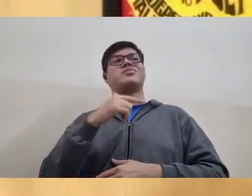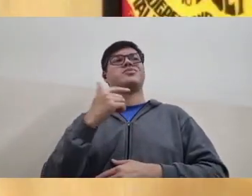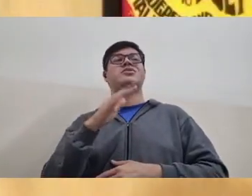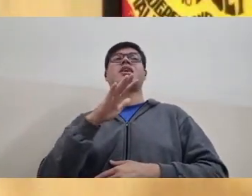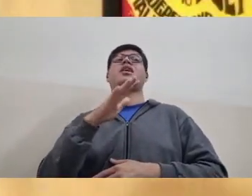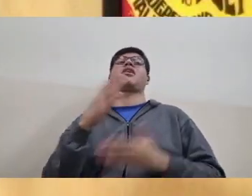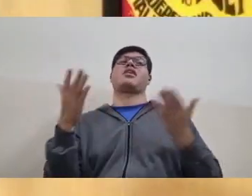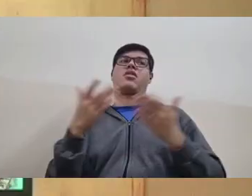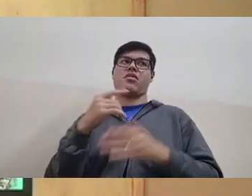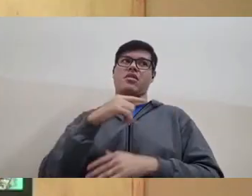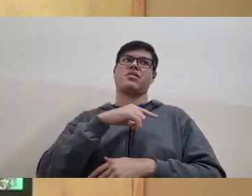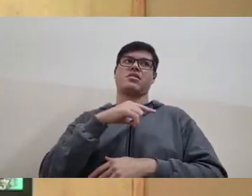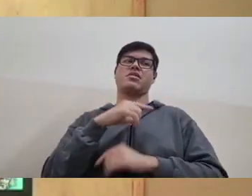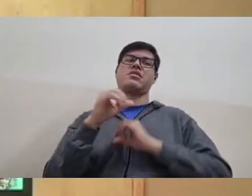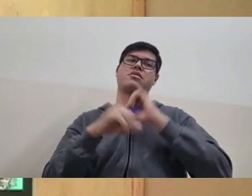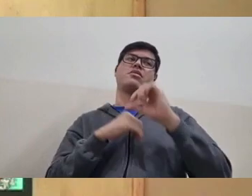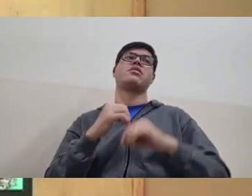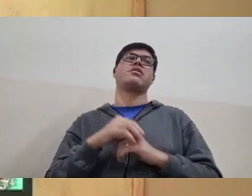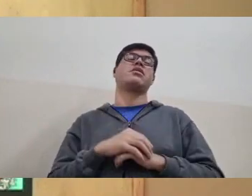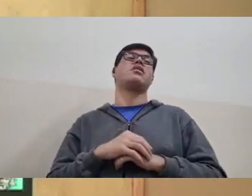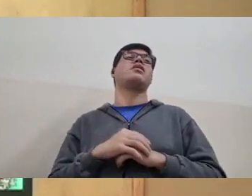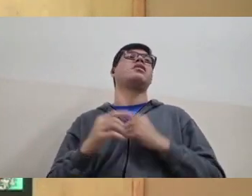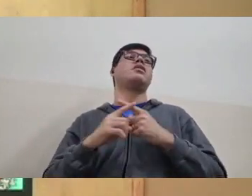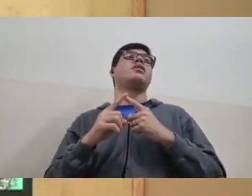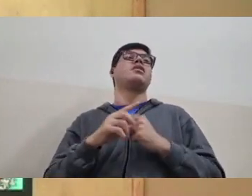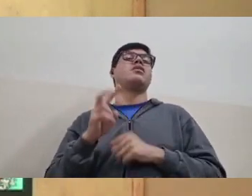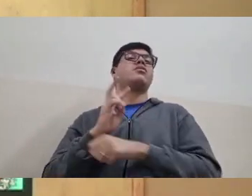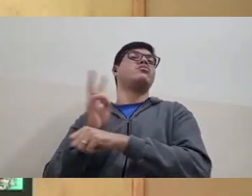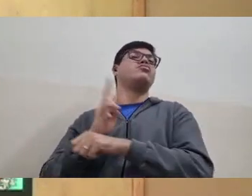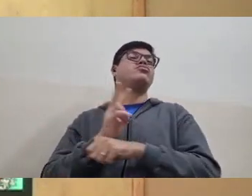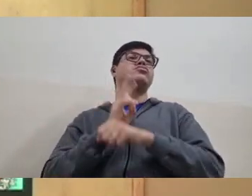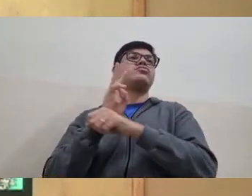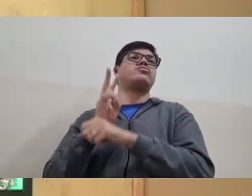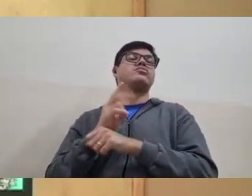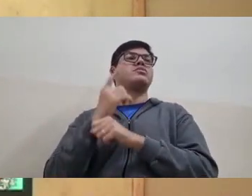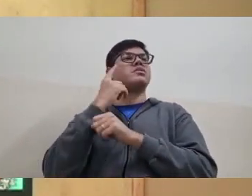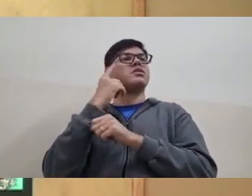isso? Agora tem. A ideia nossa é fazer uma patrulha,